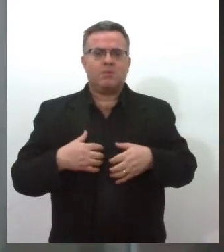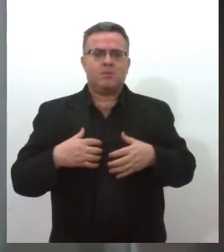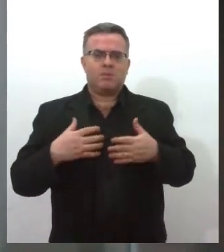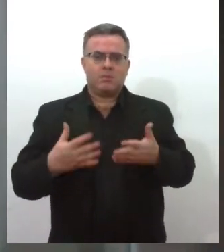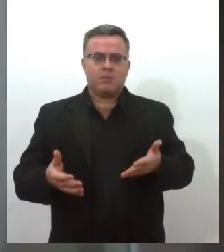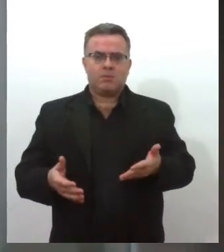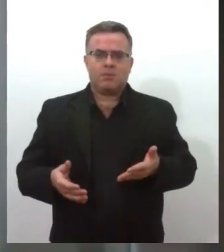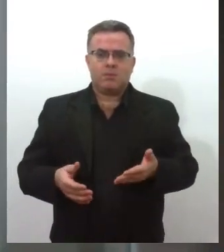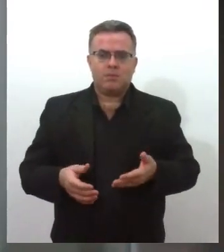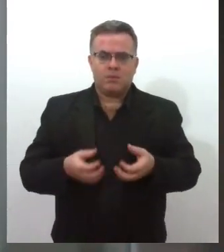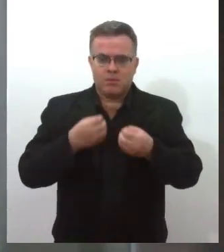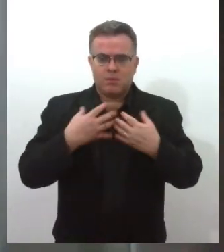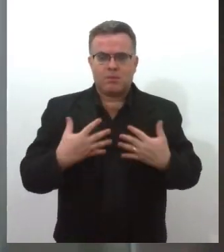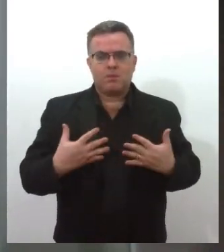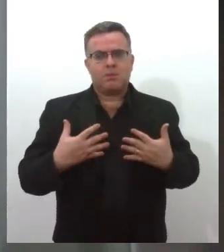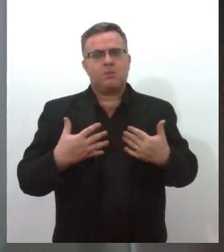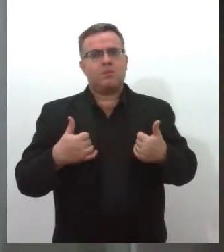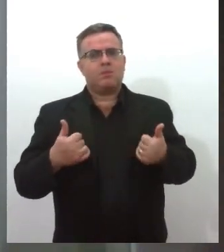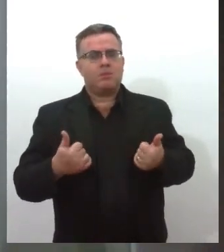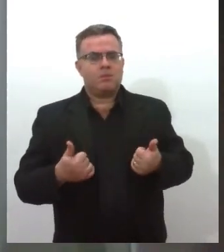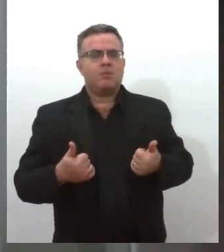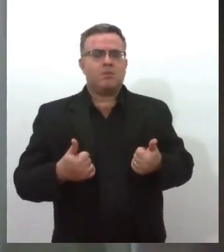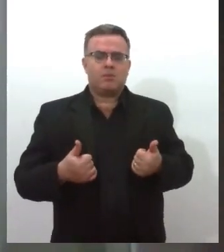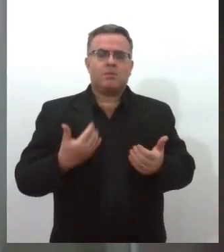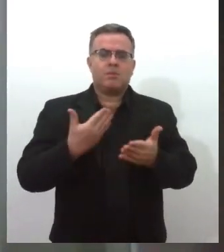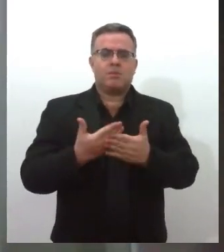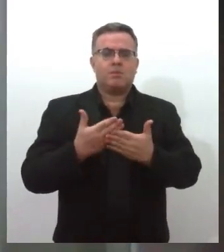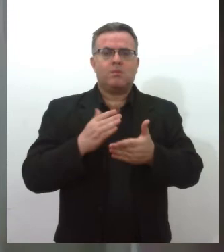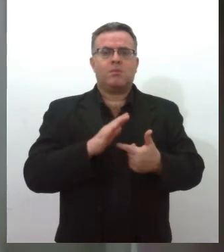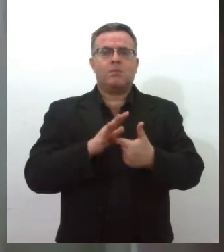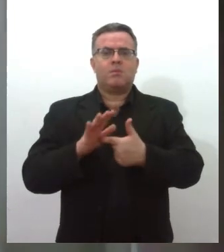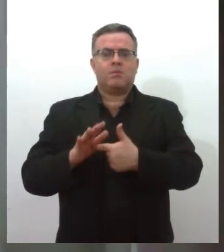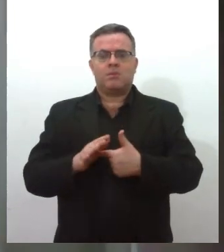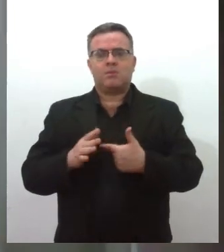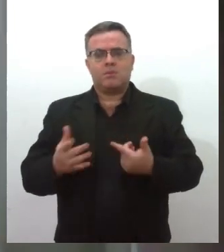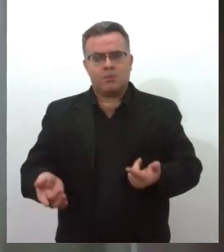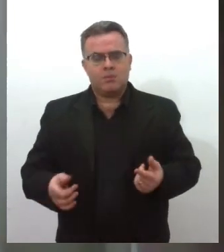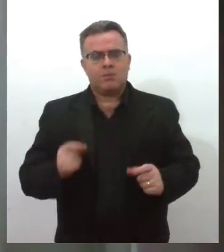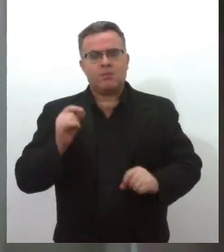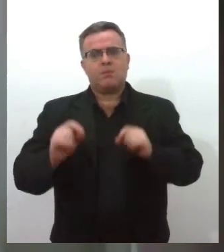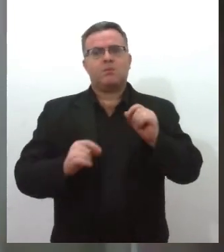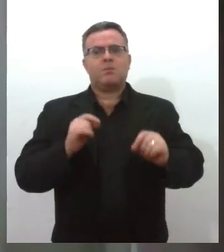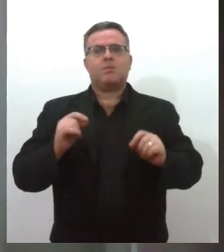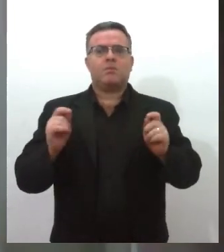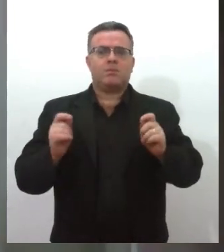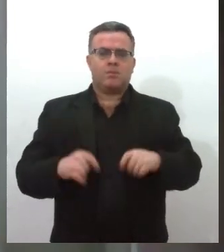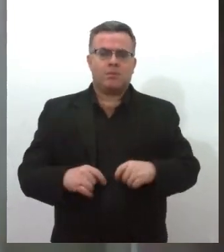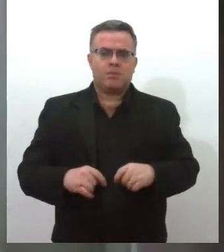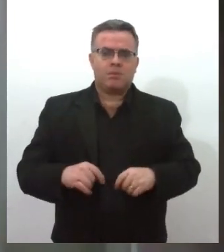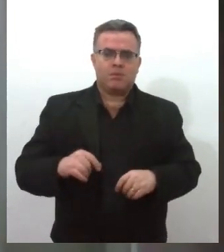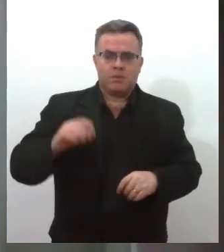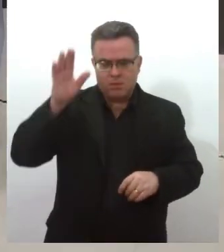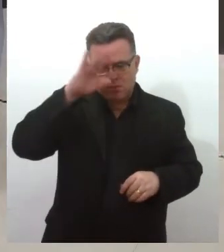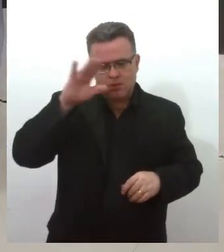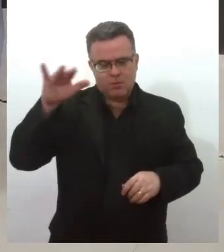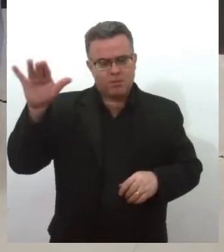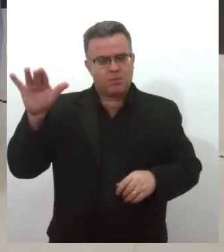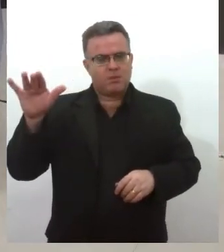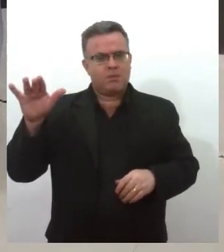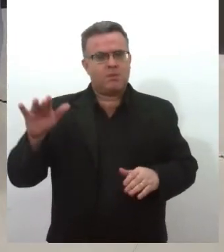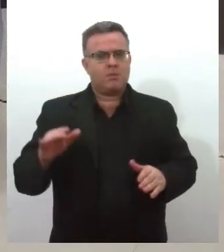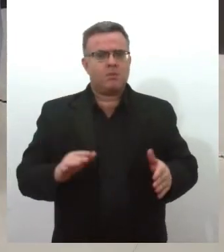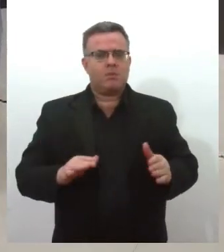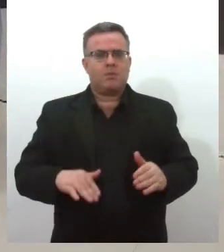sono de qualidade. Claro que os estudos mostram que quem dorme menos de 6 horas por noite, isso falam de adultos, né, que é o nosso público-alvo